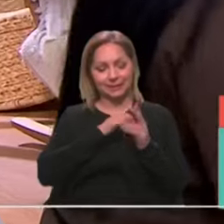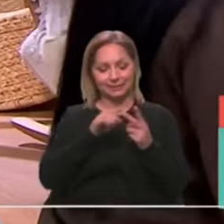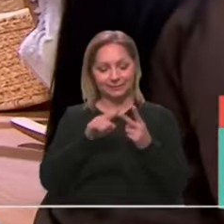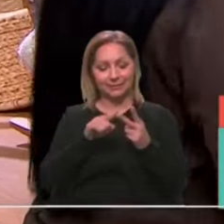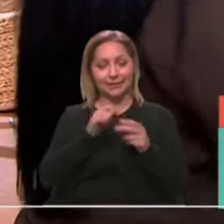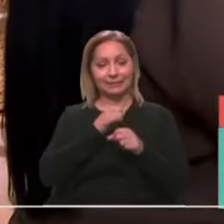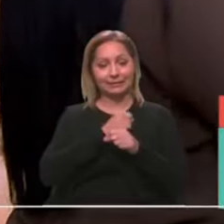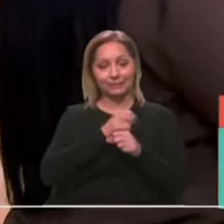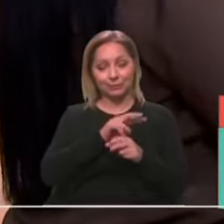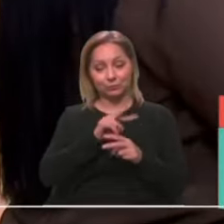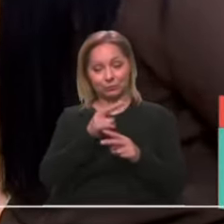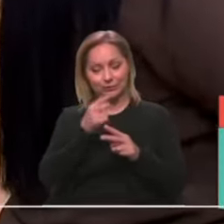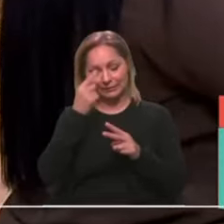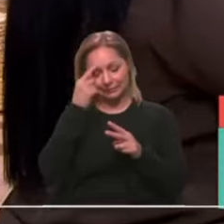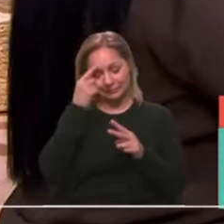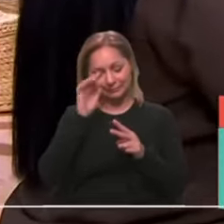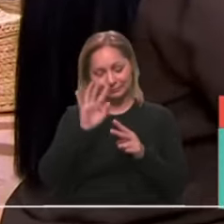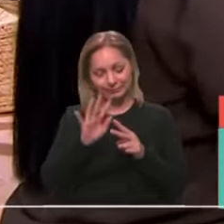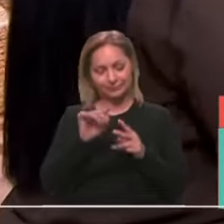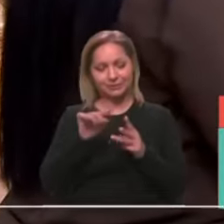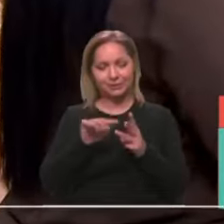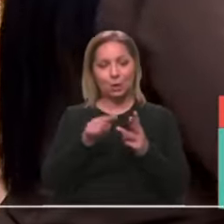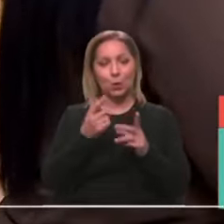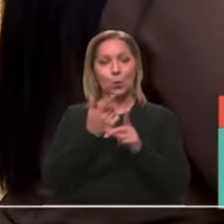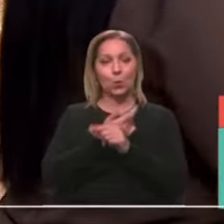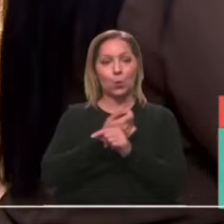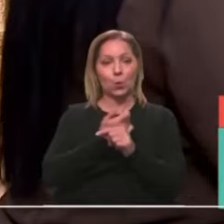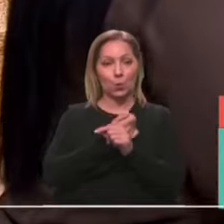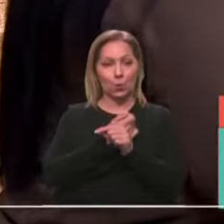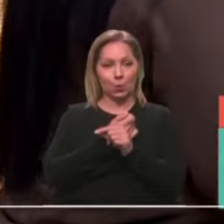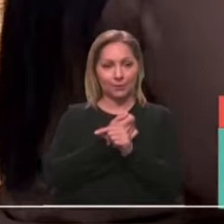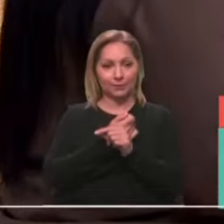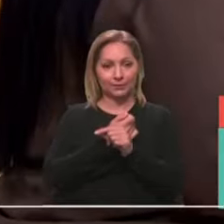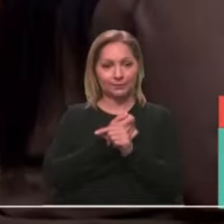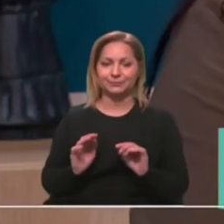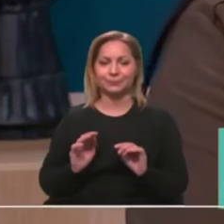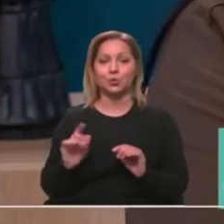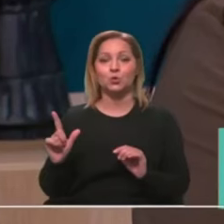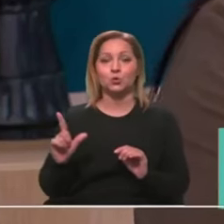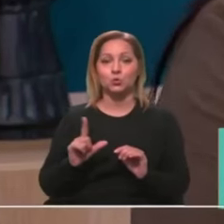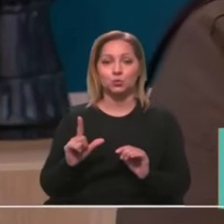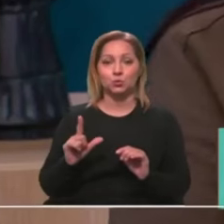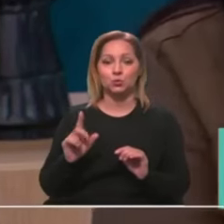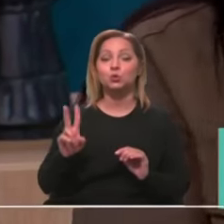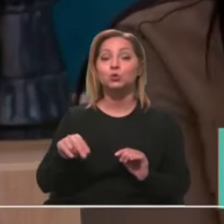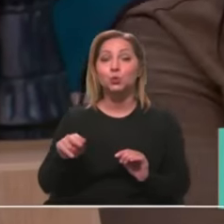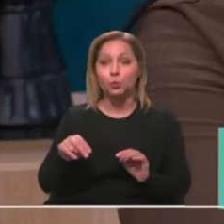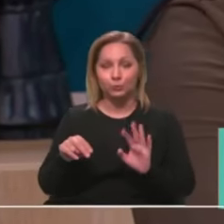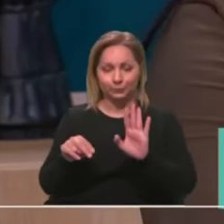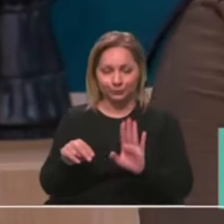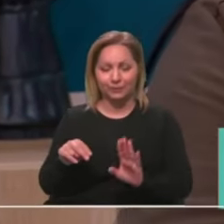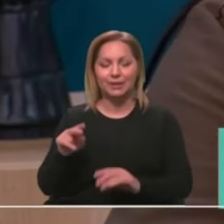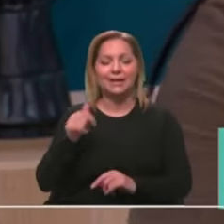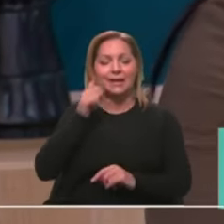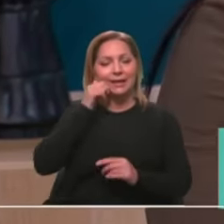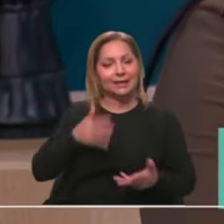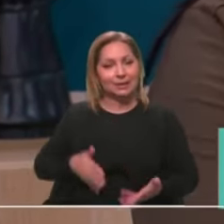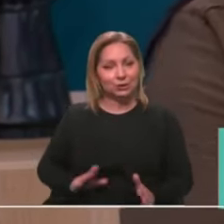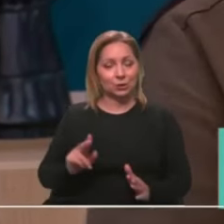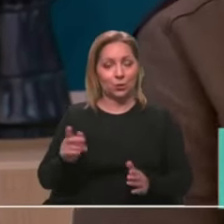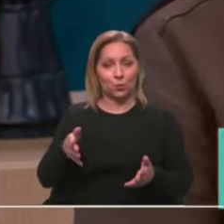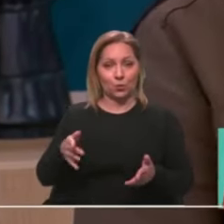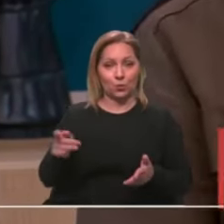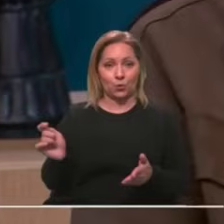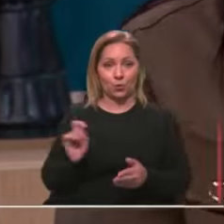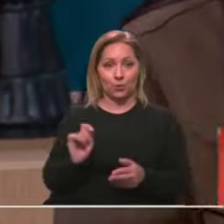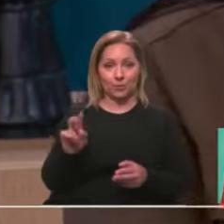de trabalho e compras que envolvam algum risco financeiro. Junho, os nascidos no mês de junho e este ano